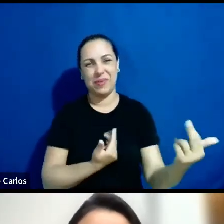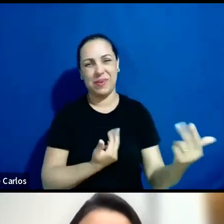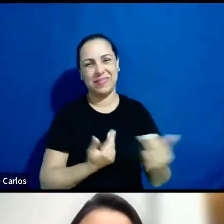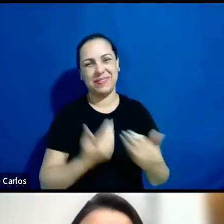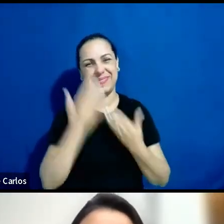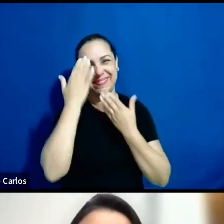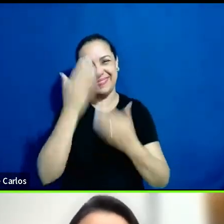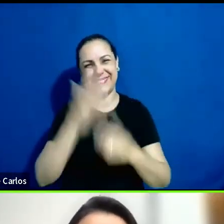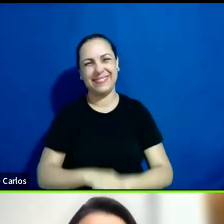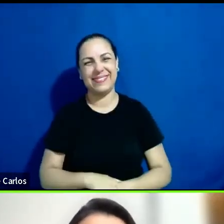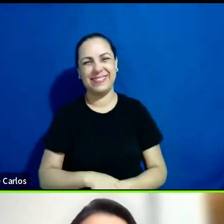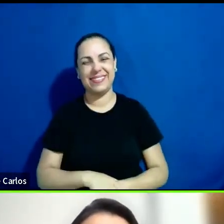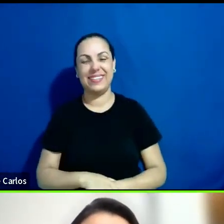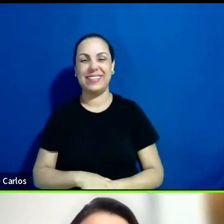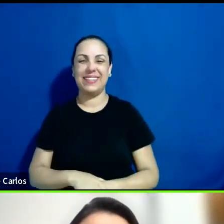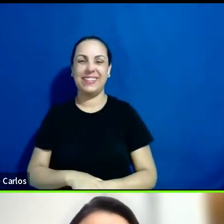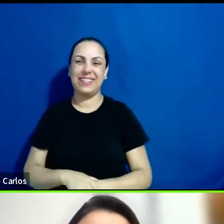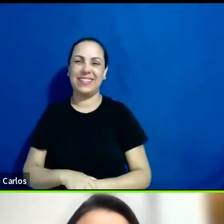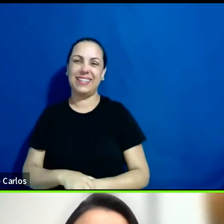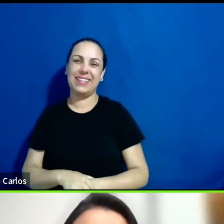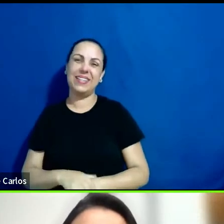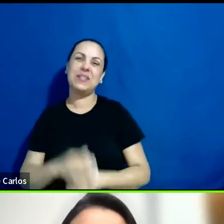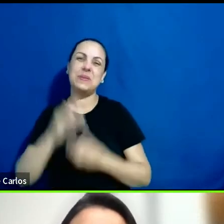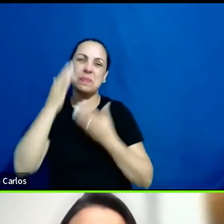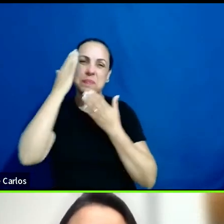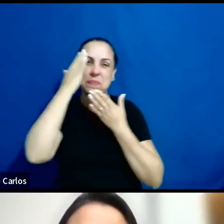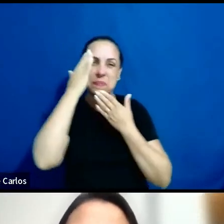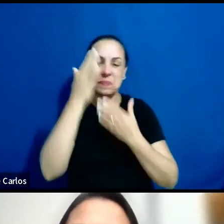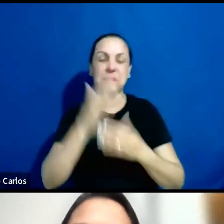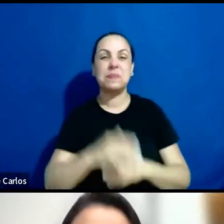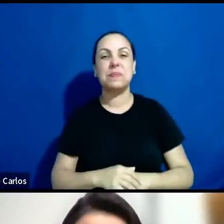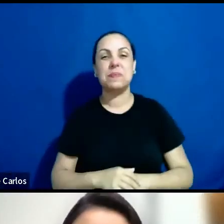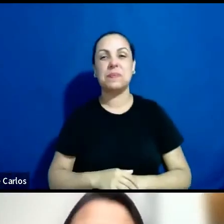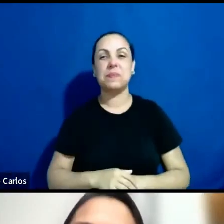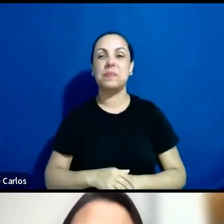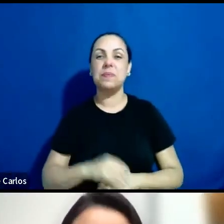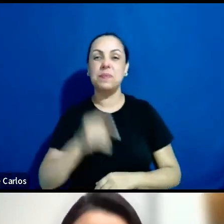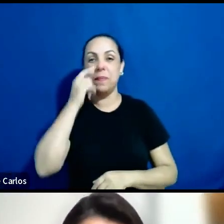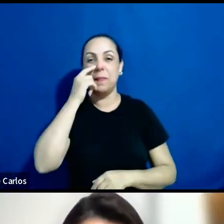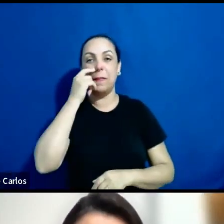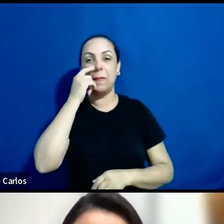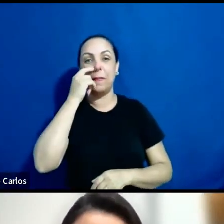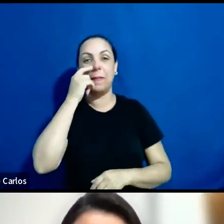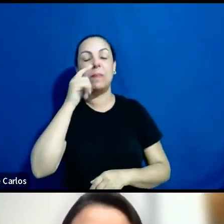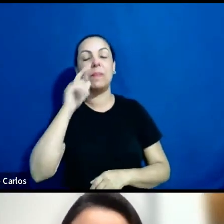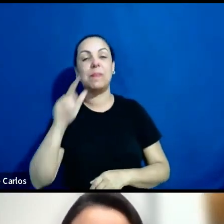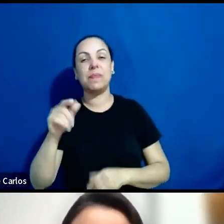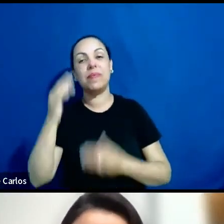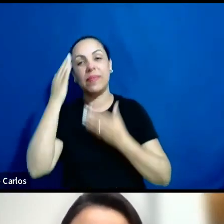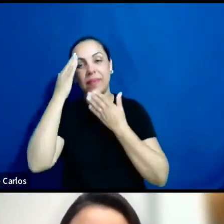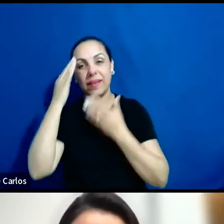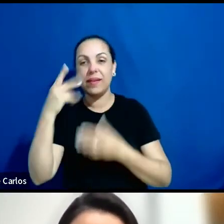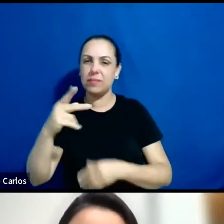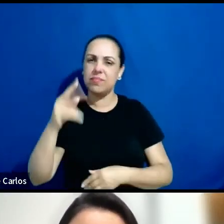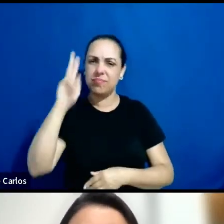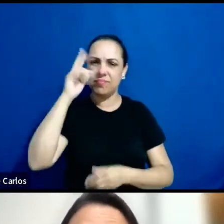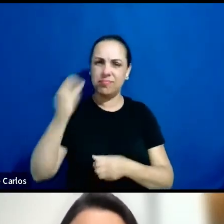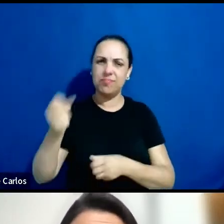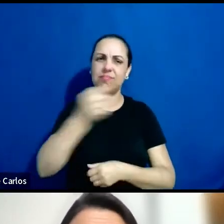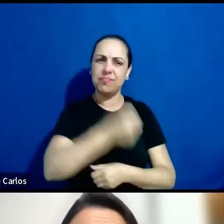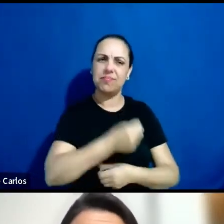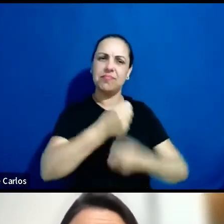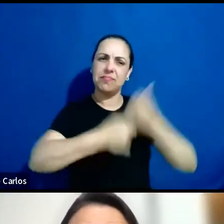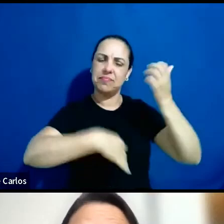atrás. Eu vou só, Maíra, só finalizando aqui, agradecer a Neiva, né, por esse depoimento fantástico, e